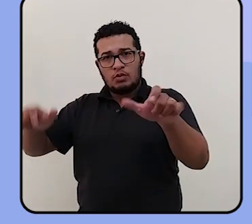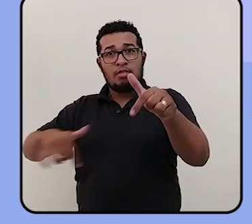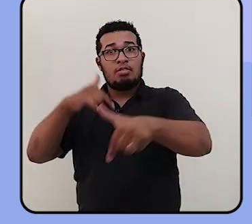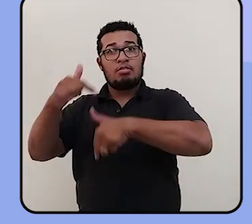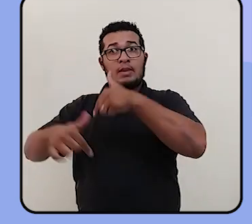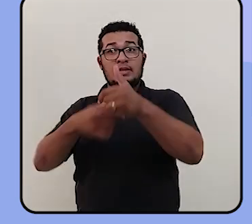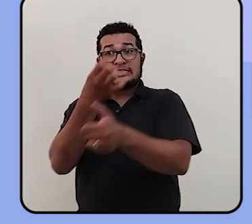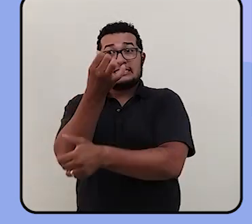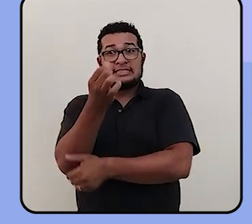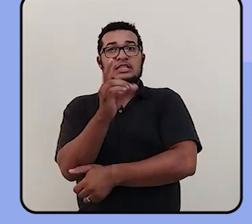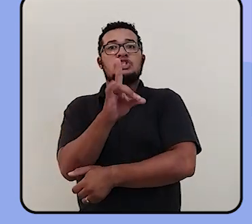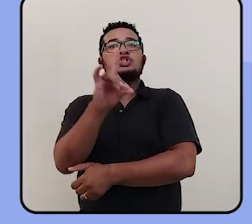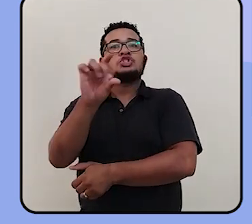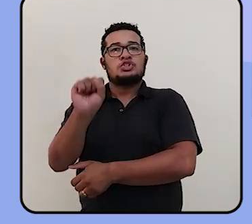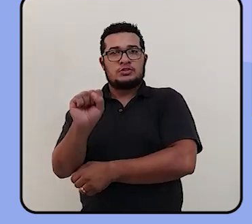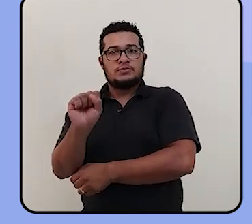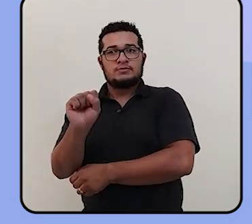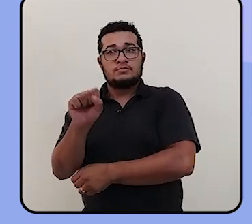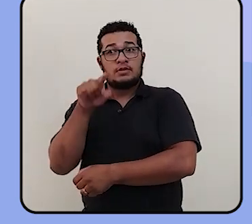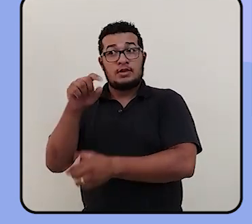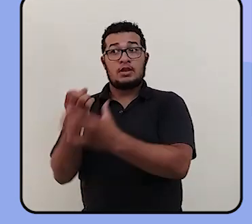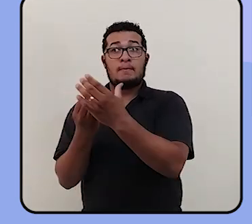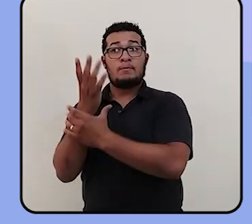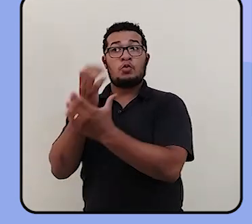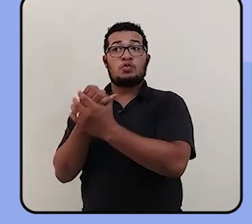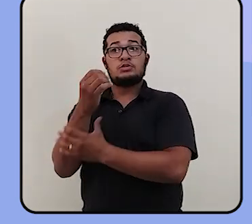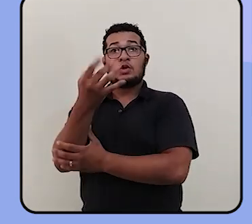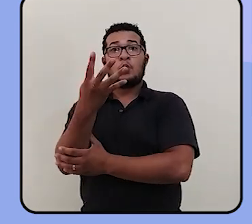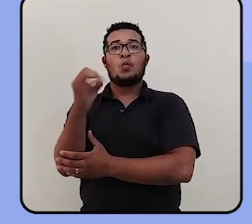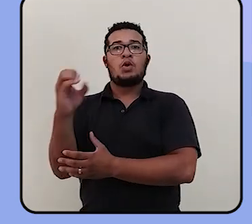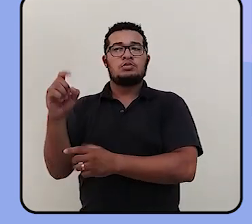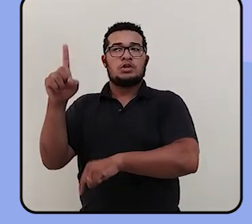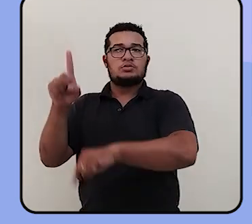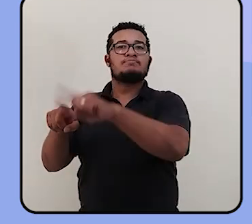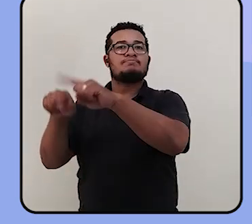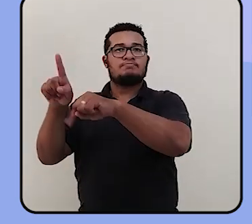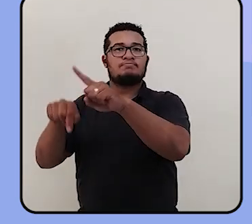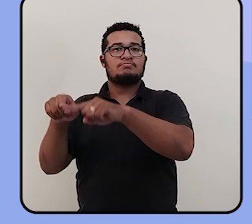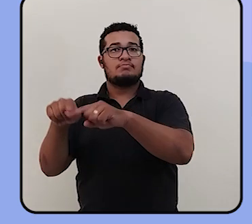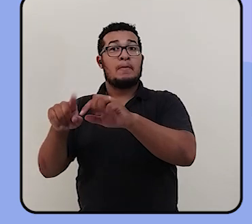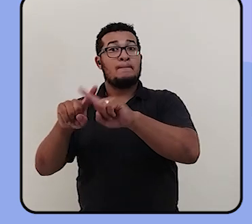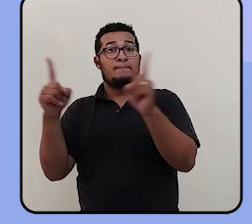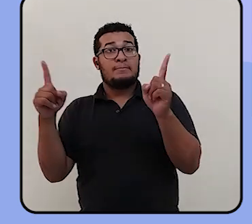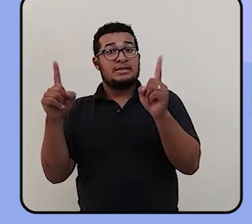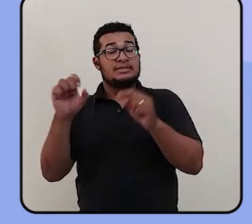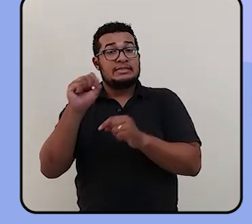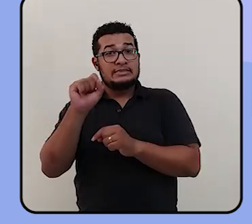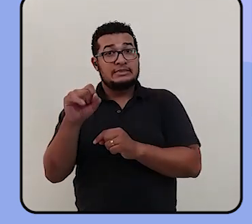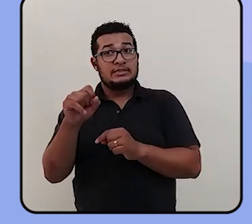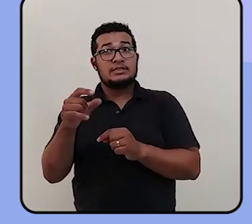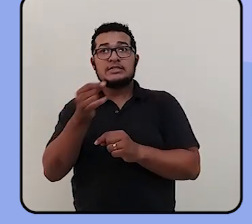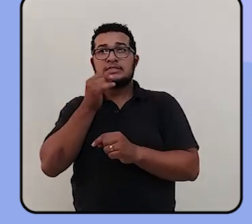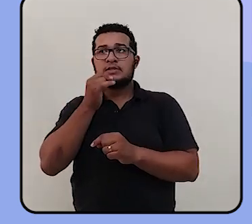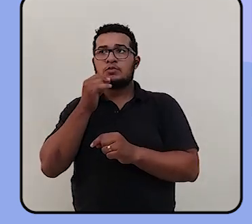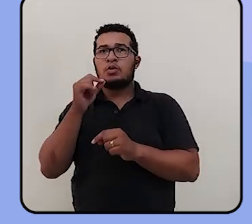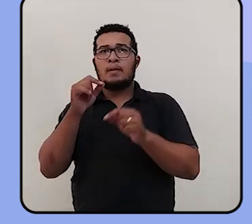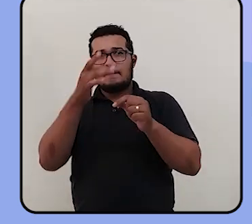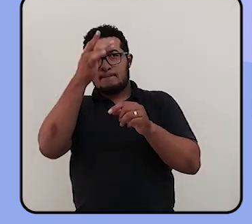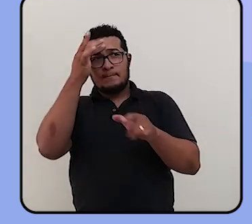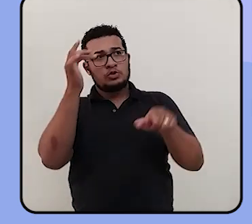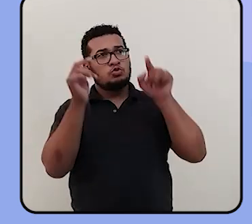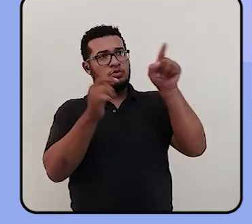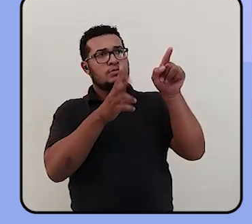estão trabalhando 6 dias e eles produzem 400 peças. Agora, se essa